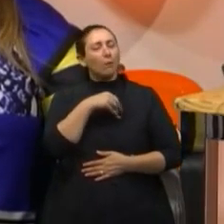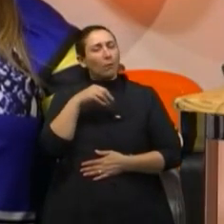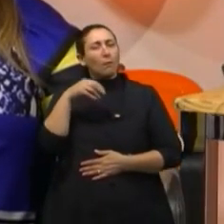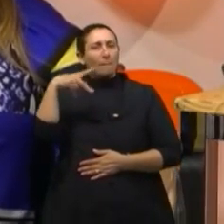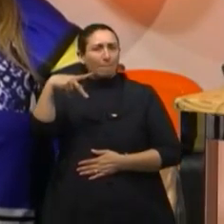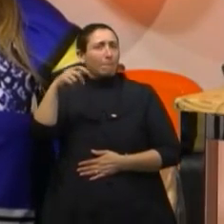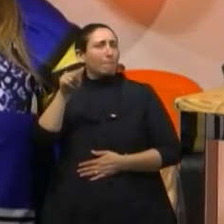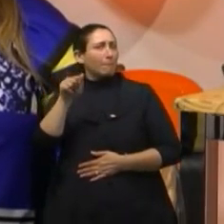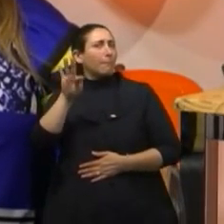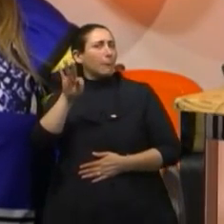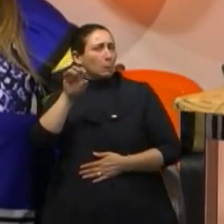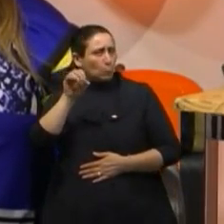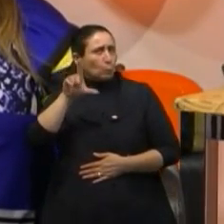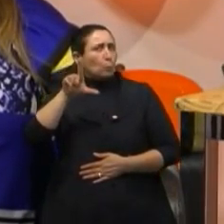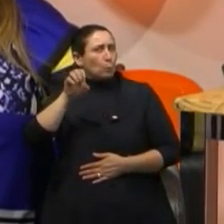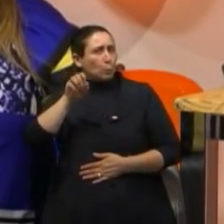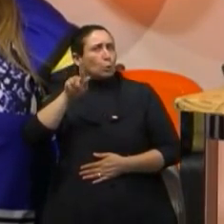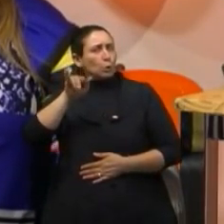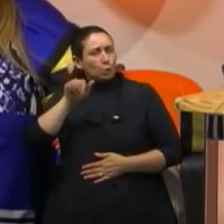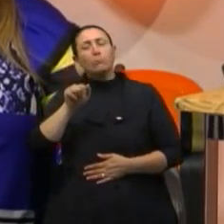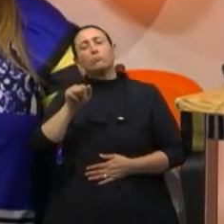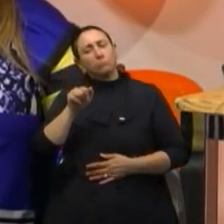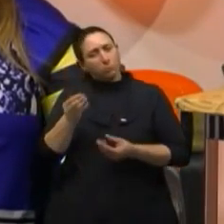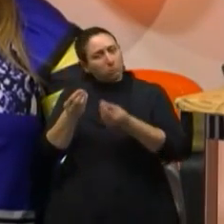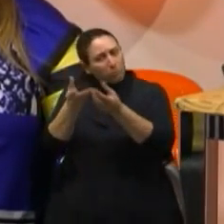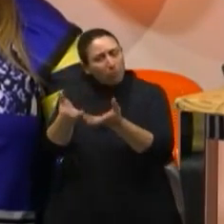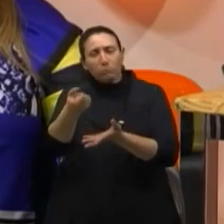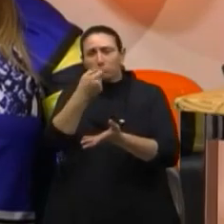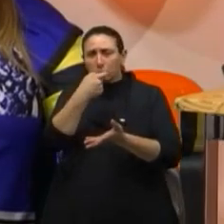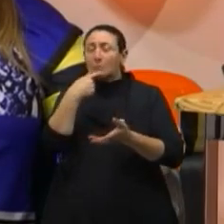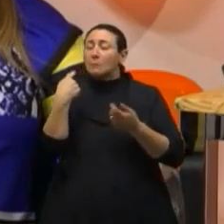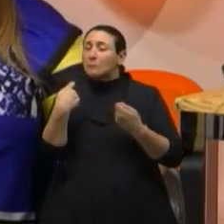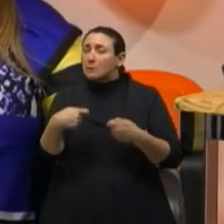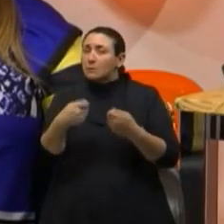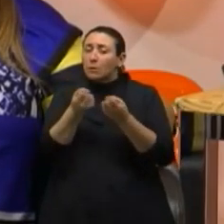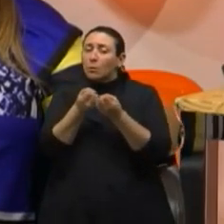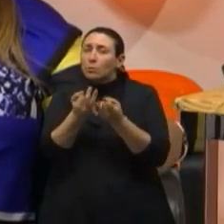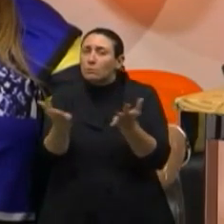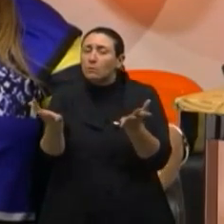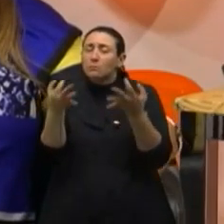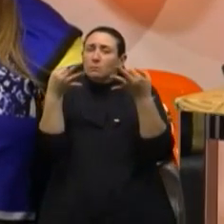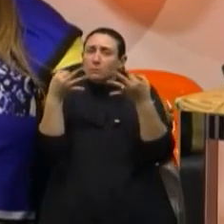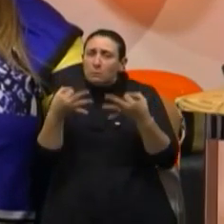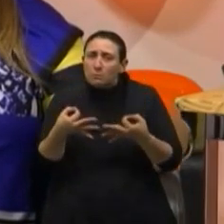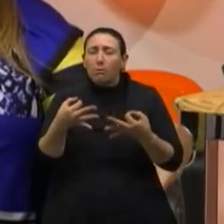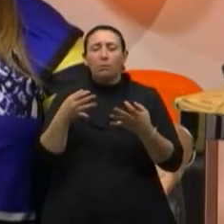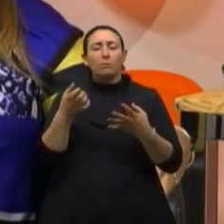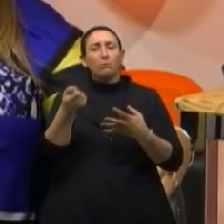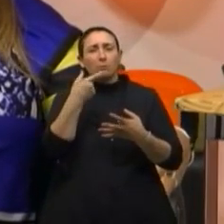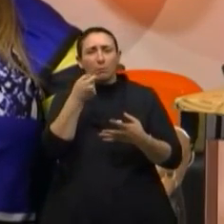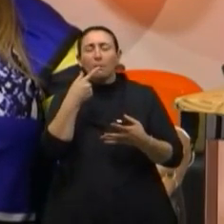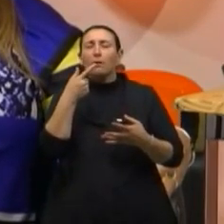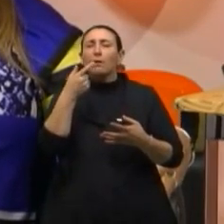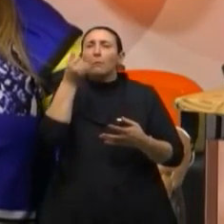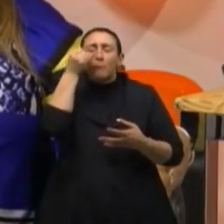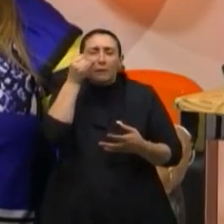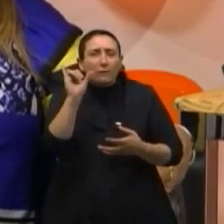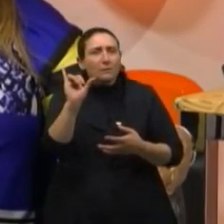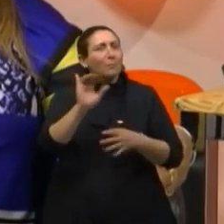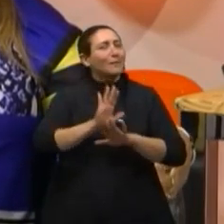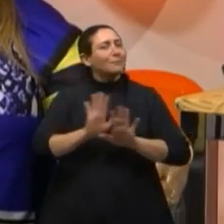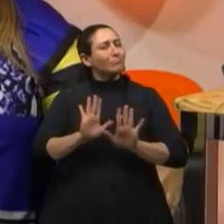devemos da eh tê-la numa quantidade considerável como prevenção mas sem exagero